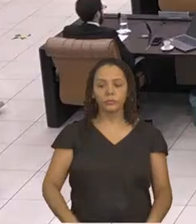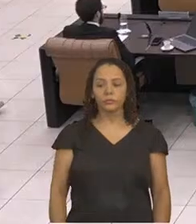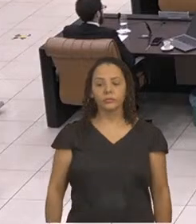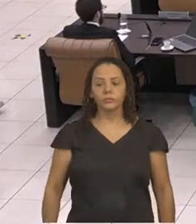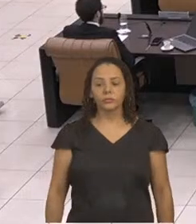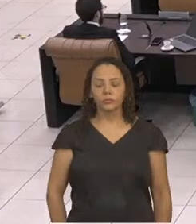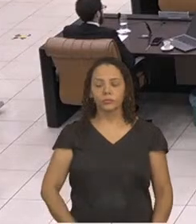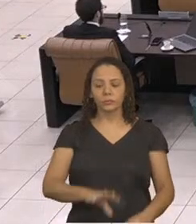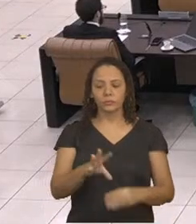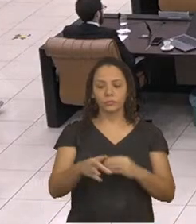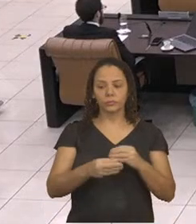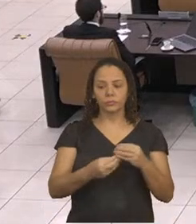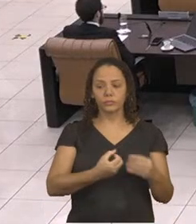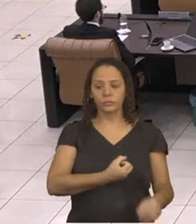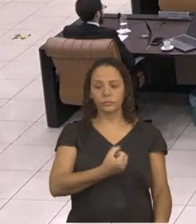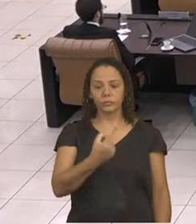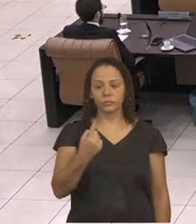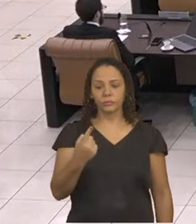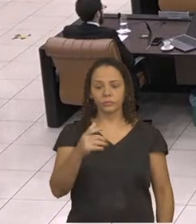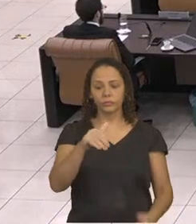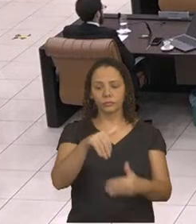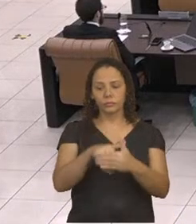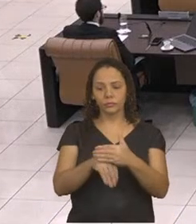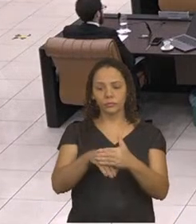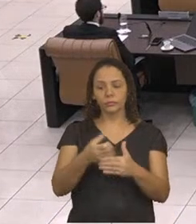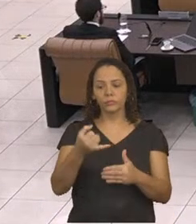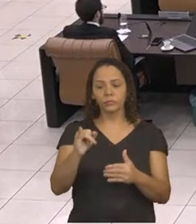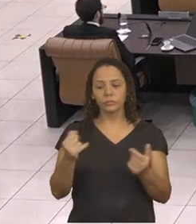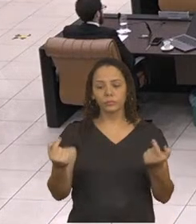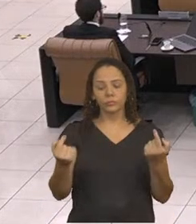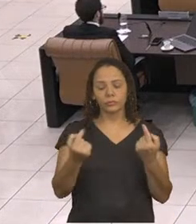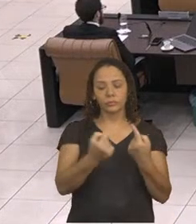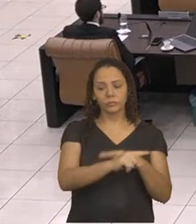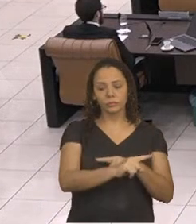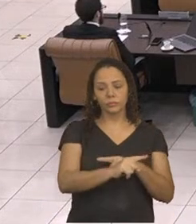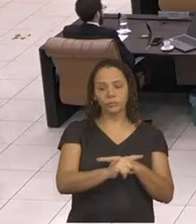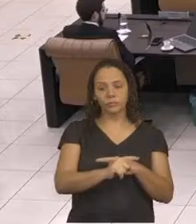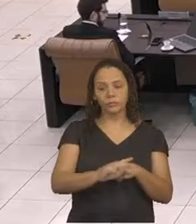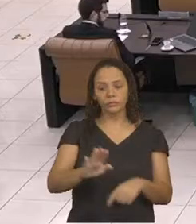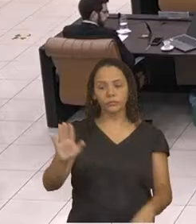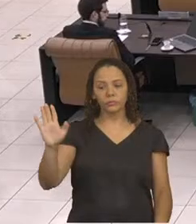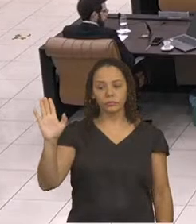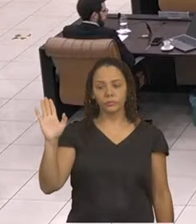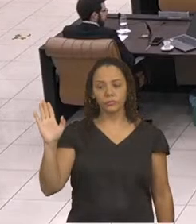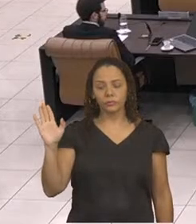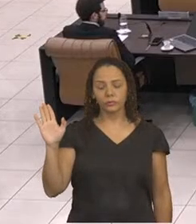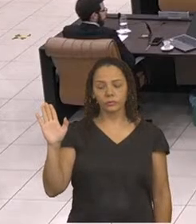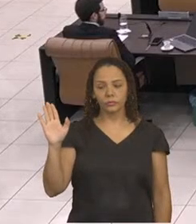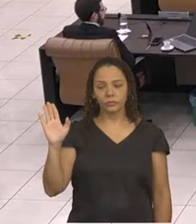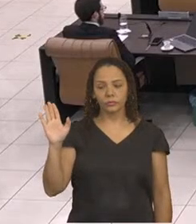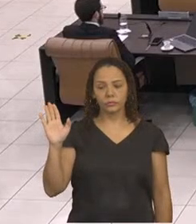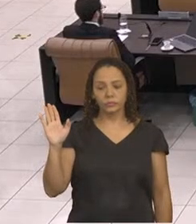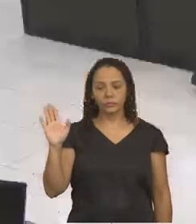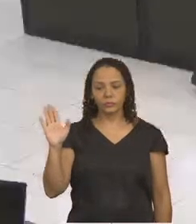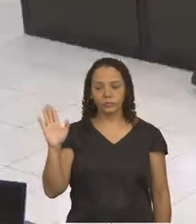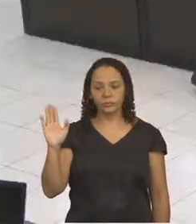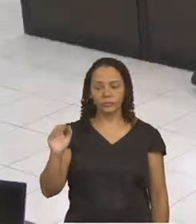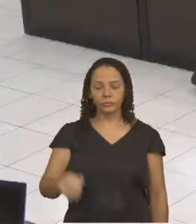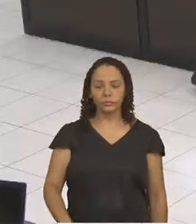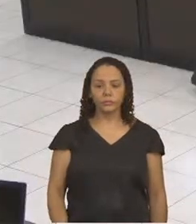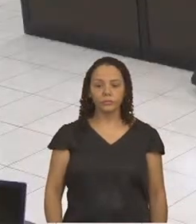Emenda número 1 em votação. Os vereadores que forem contrários se manifestem levantando o